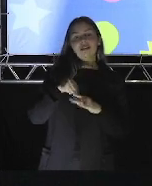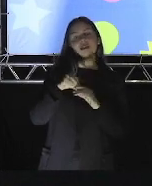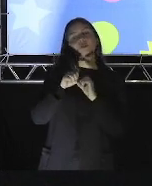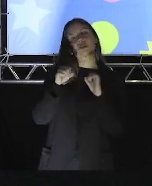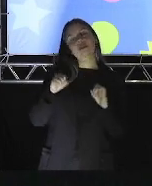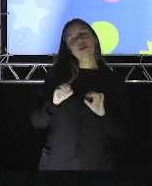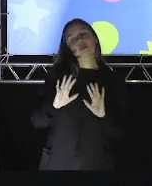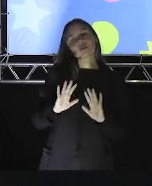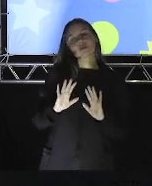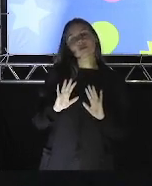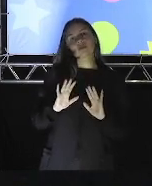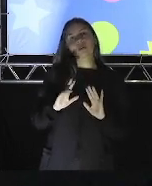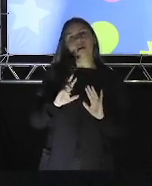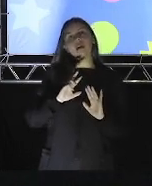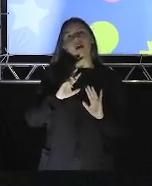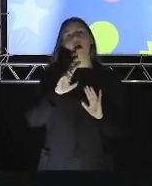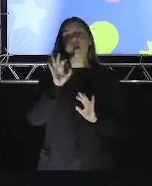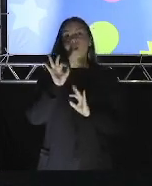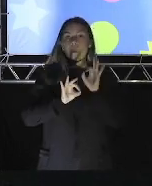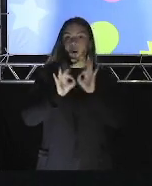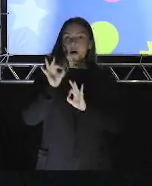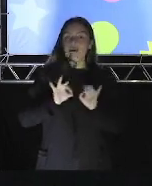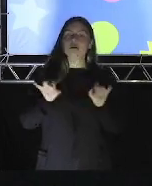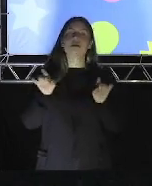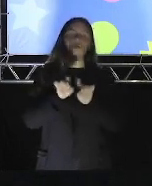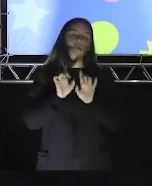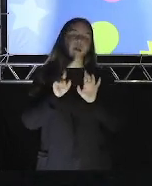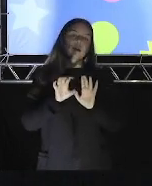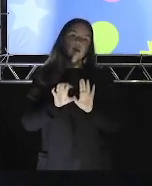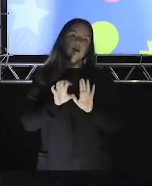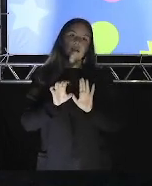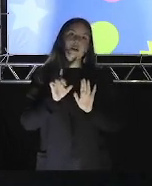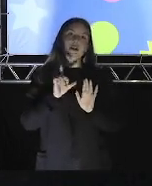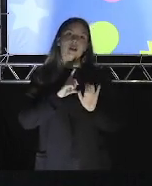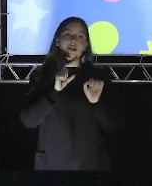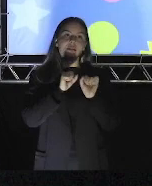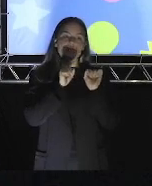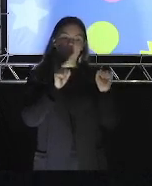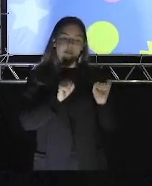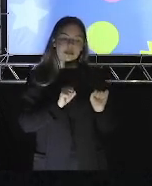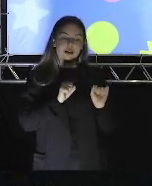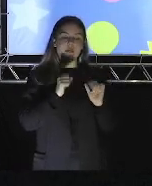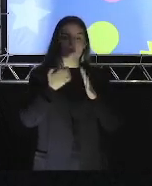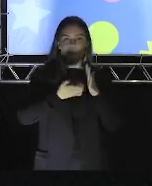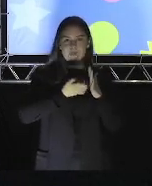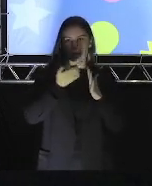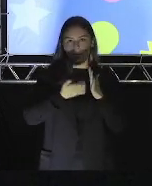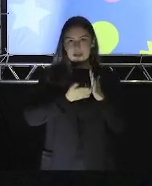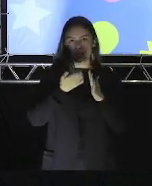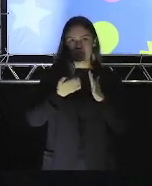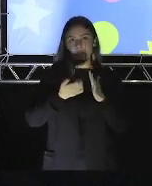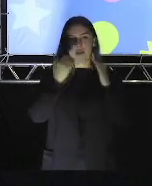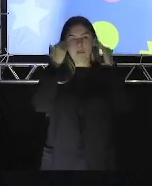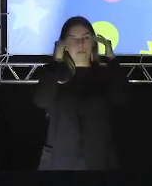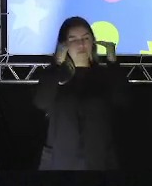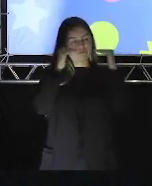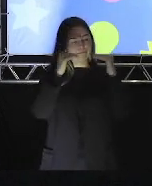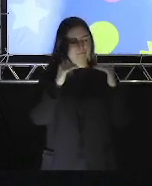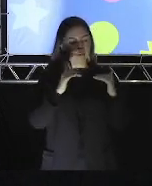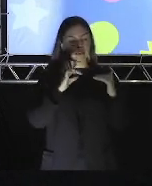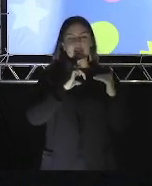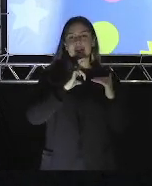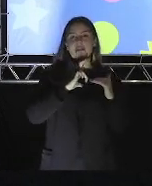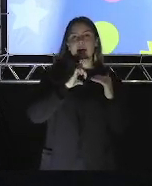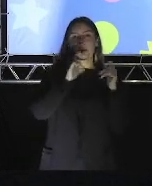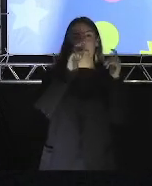sistema, né? E na organização também é assim. Então, a gente tem um grande sistema da organização e, dentro dela, tem seus